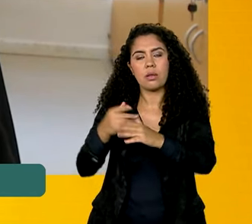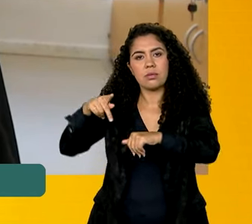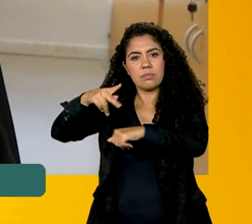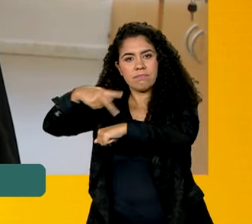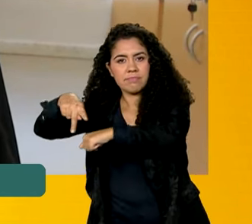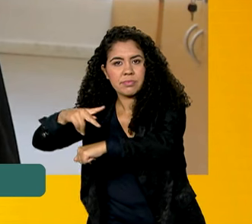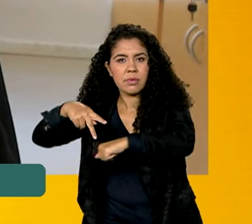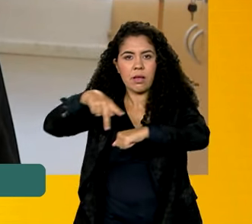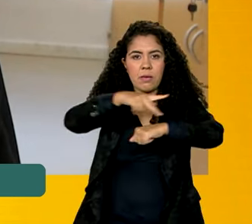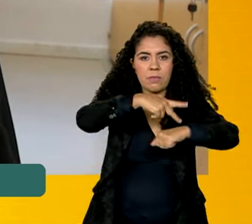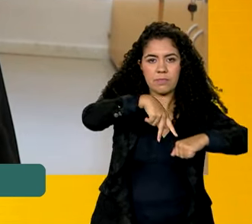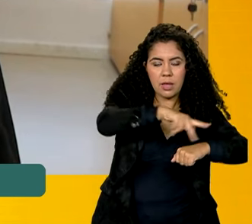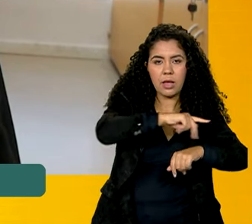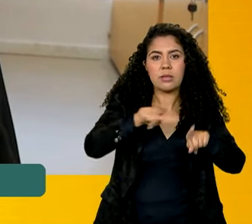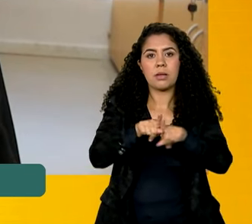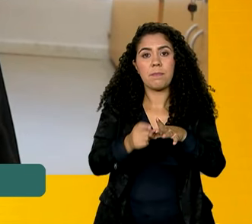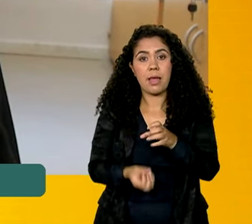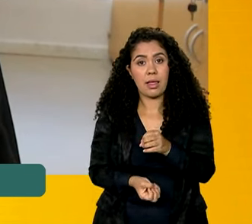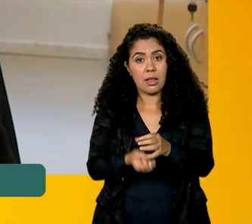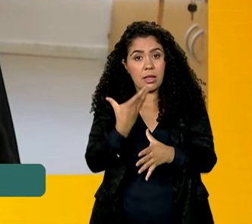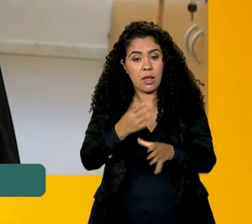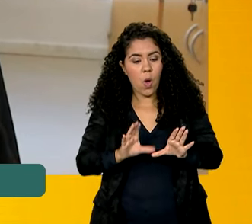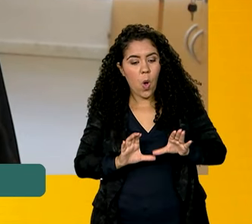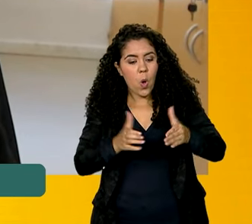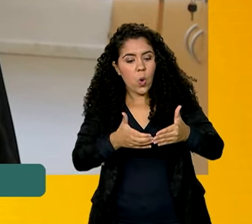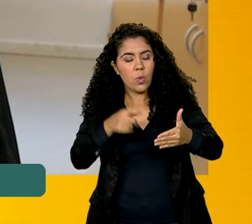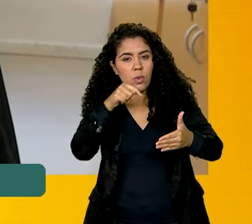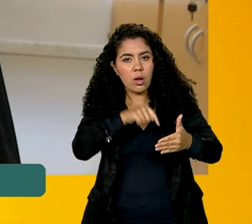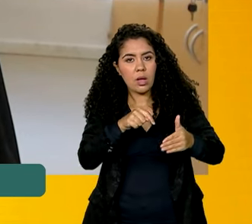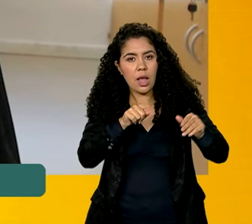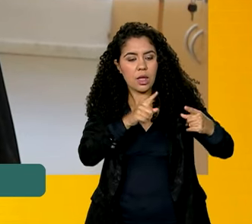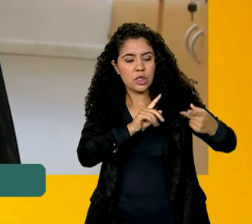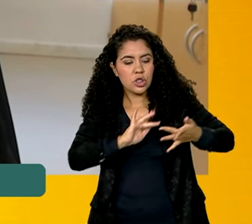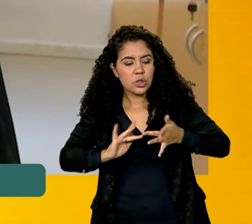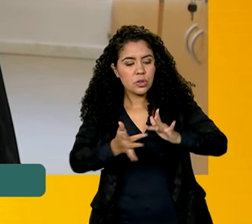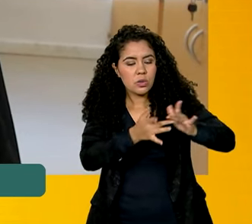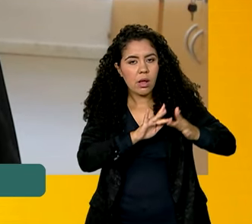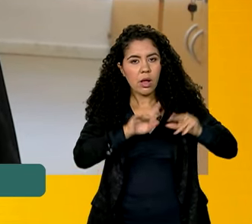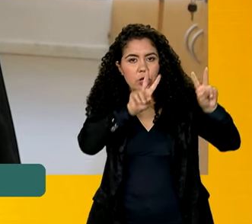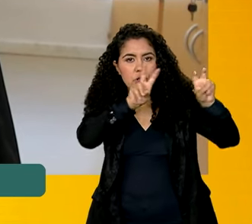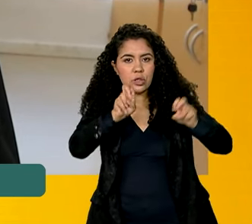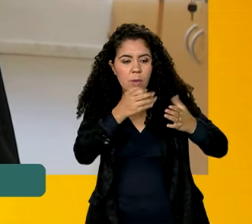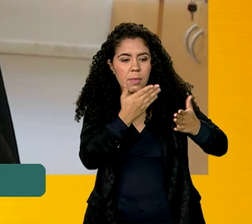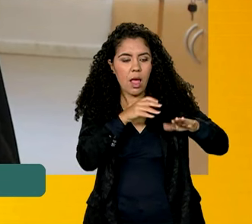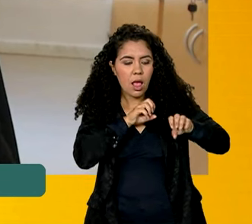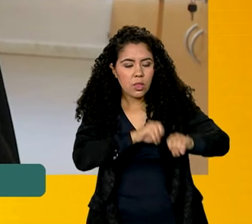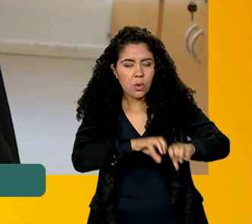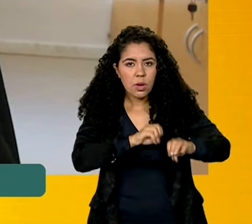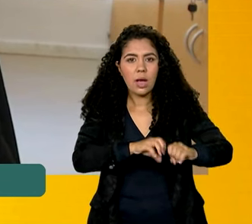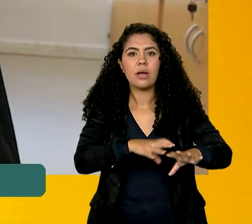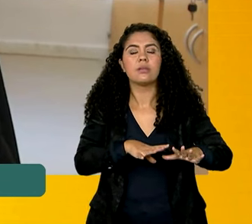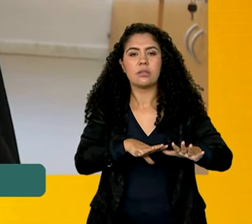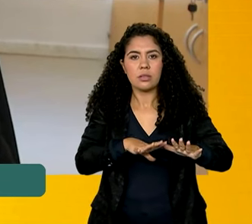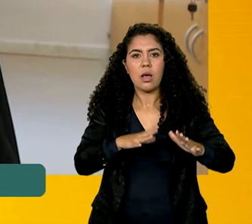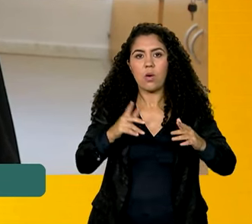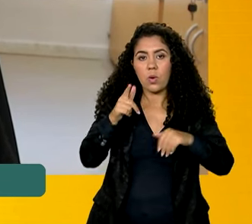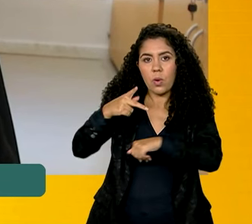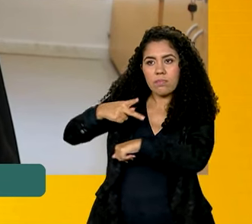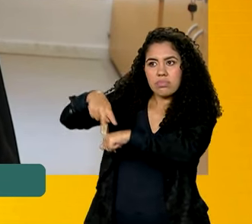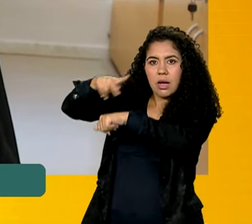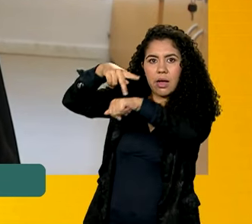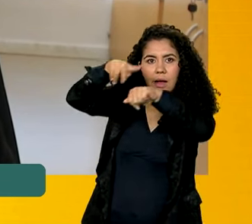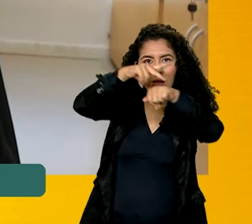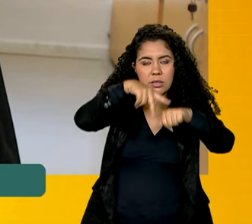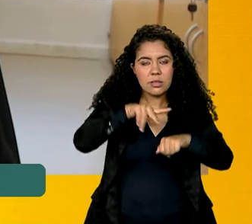uma comissão que trabalha a educação com base também na relação com os outros países.